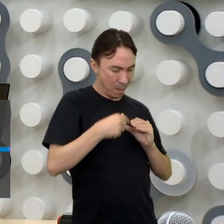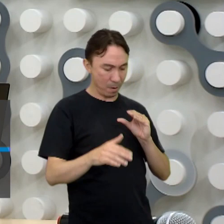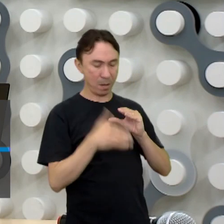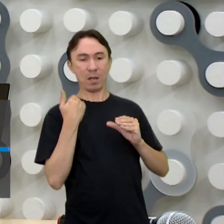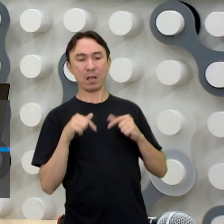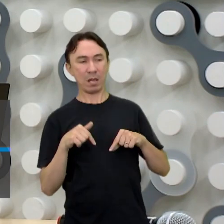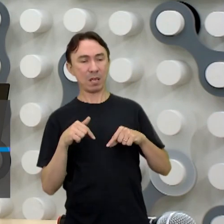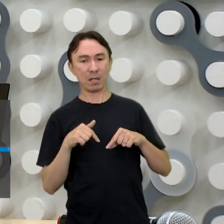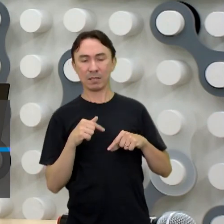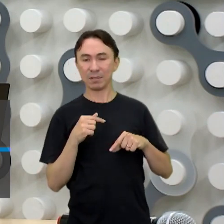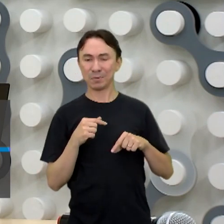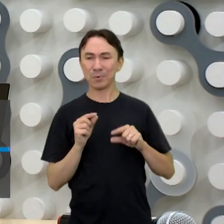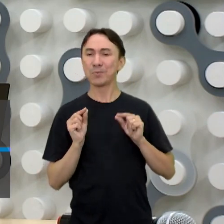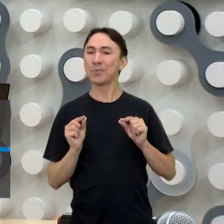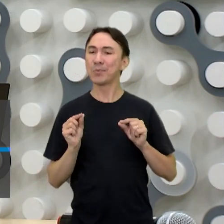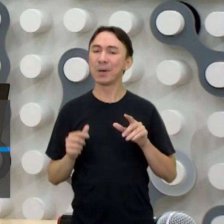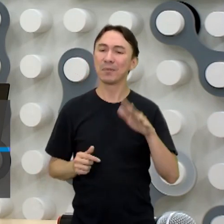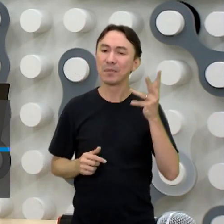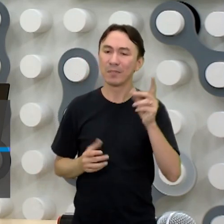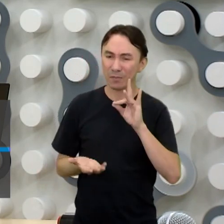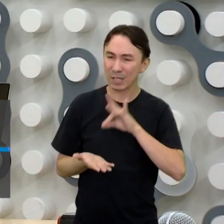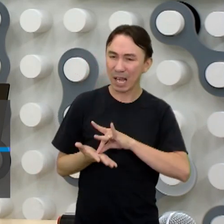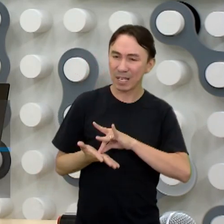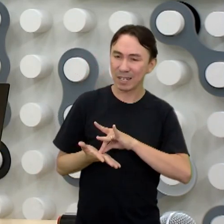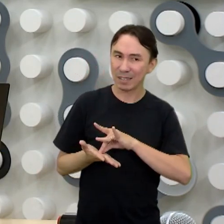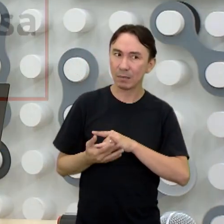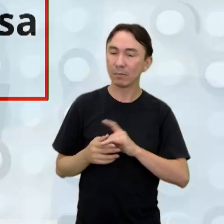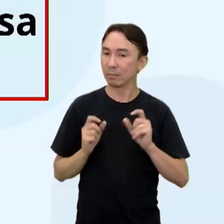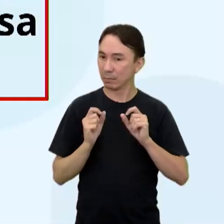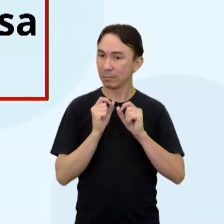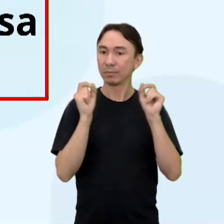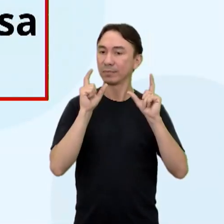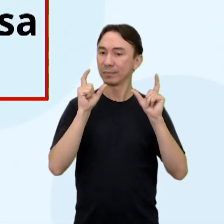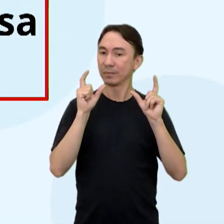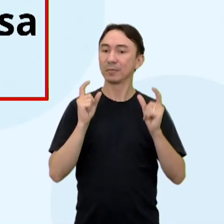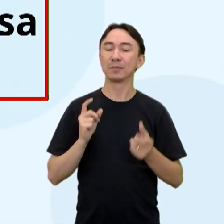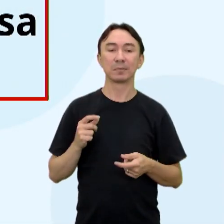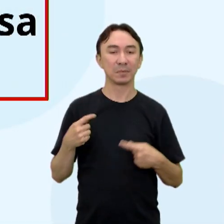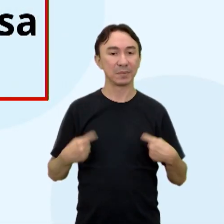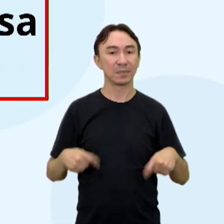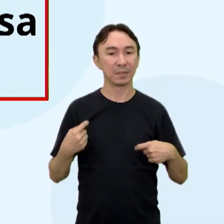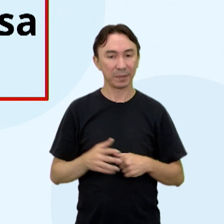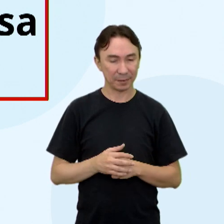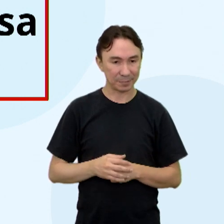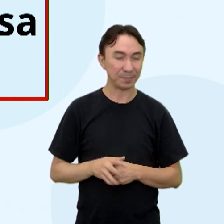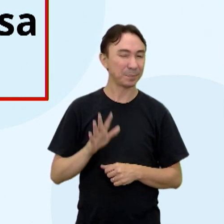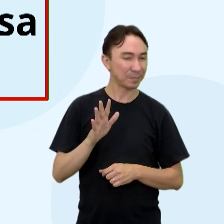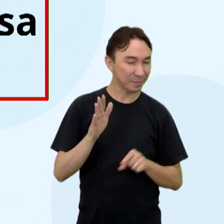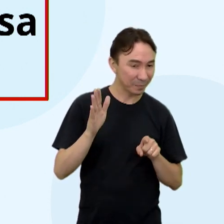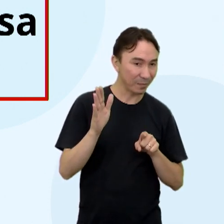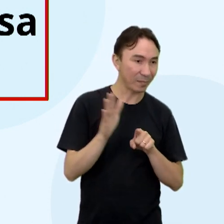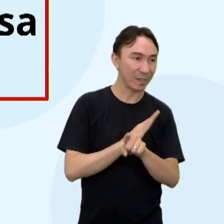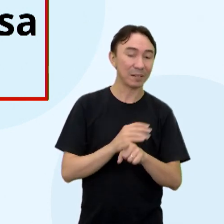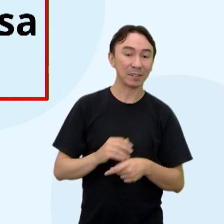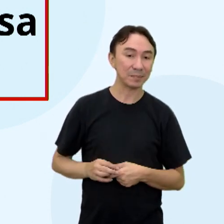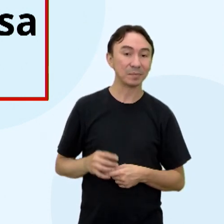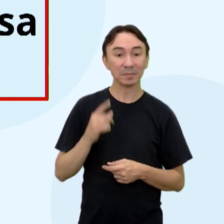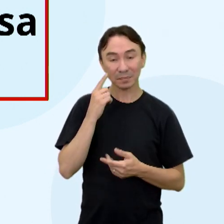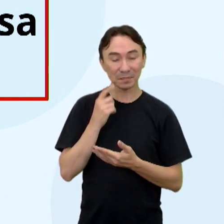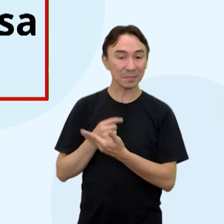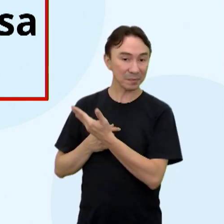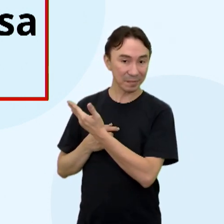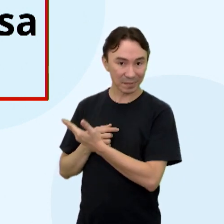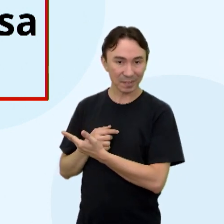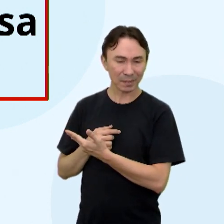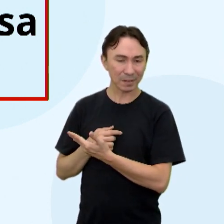atento, certo? Então agora sim vem a pergunta. Como vamos desenvolver pesquisas em relação a esse assunto que eu falei para vocês